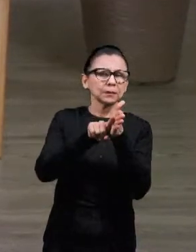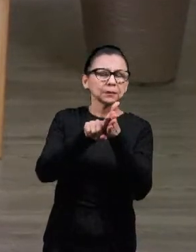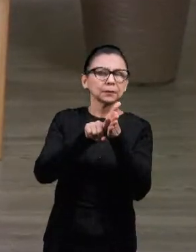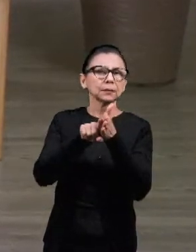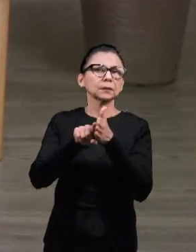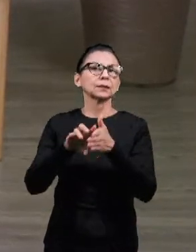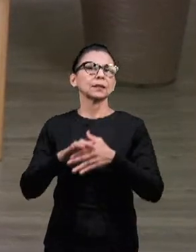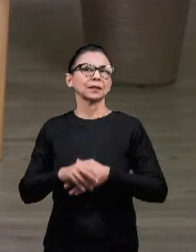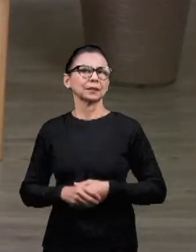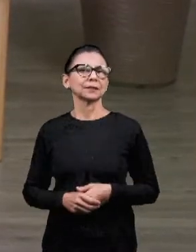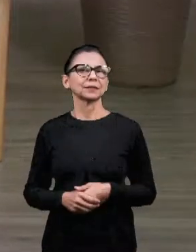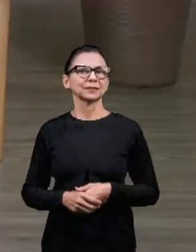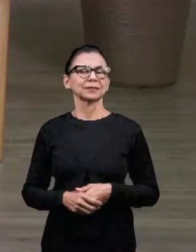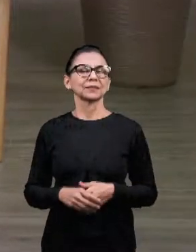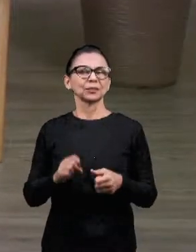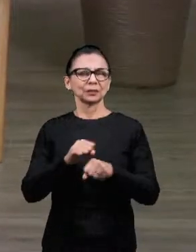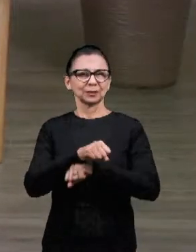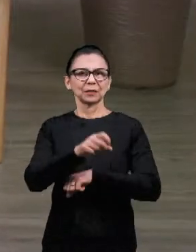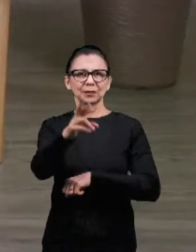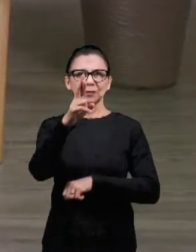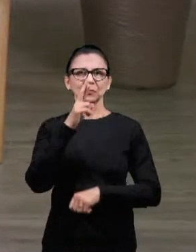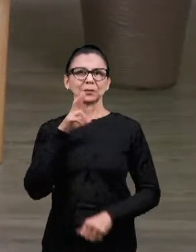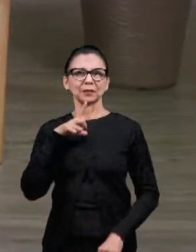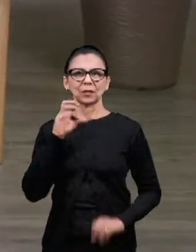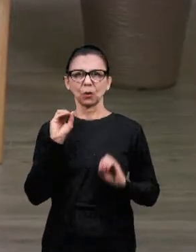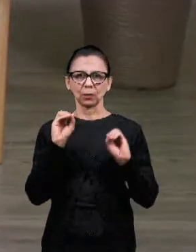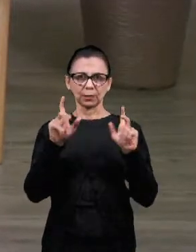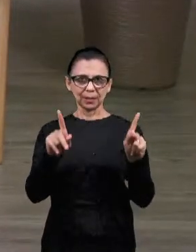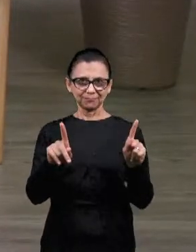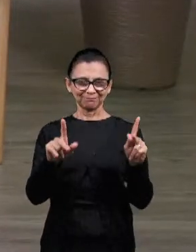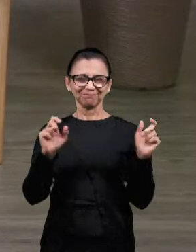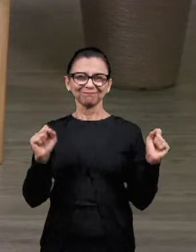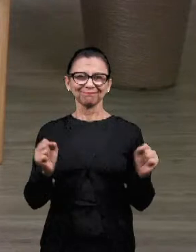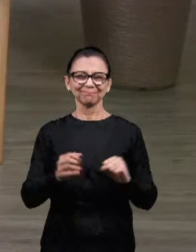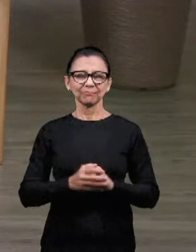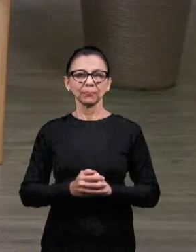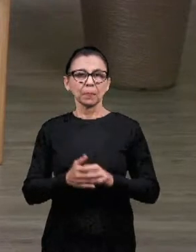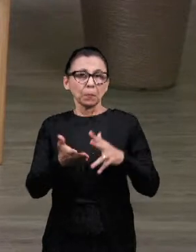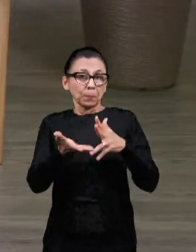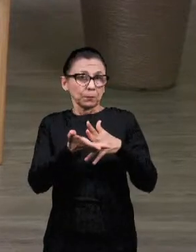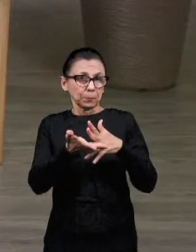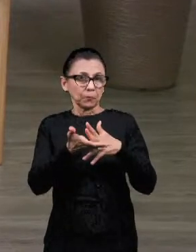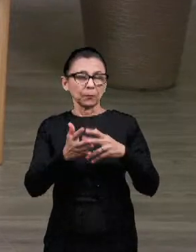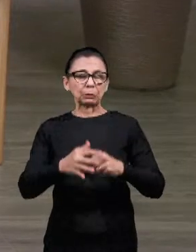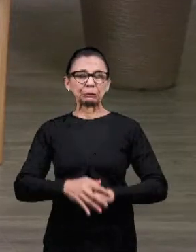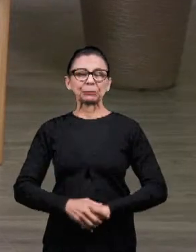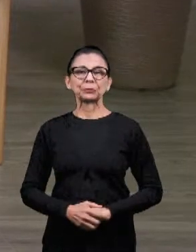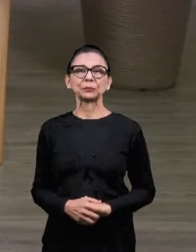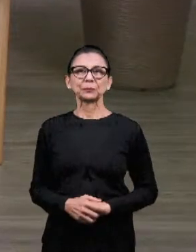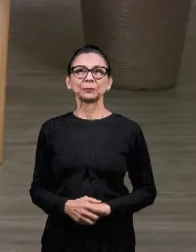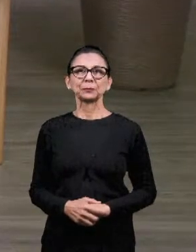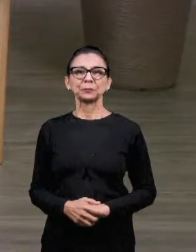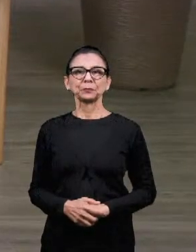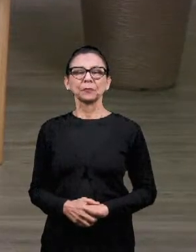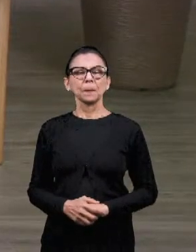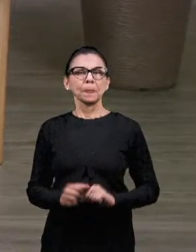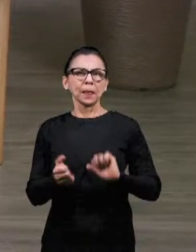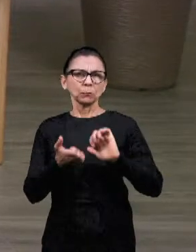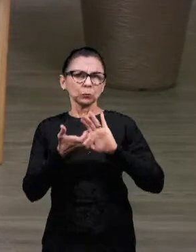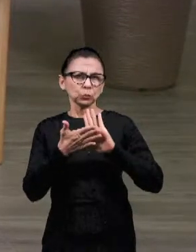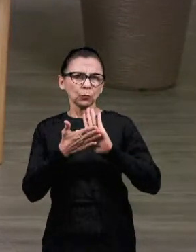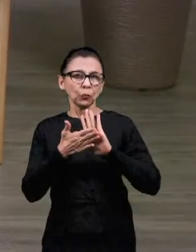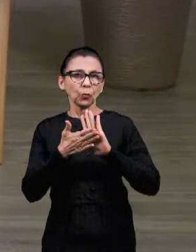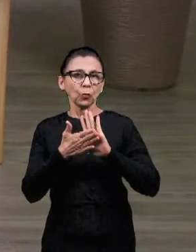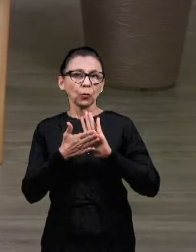naturalmente será respondida neste seminário, tá bom? A gente vai então agora dar uma paradinha. Nós vamos aqui tocar alguns louvores e,